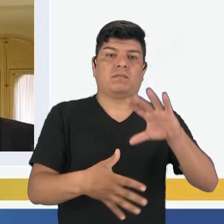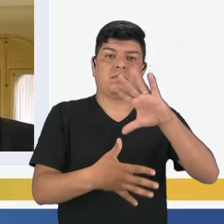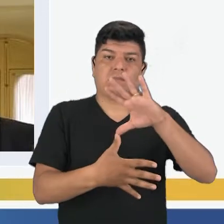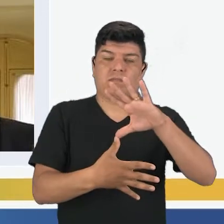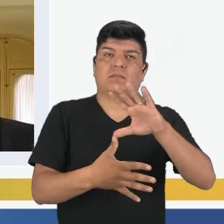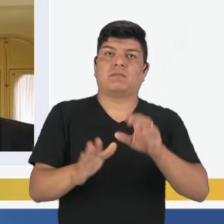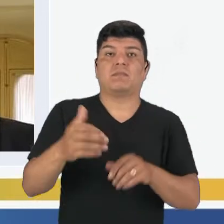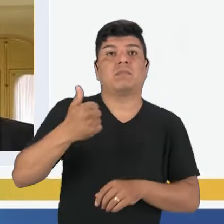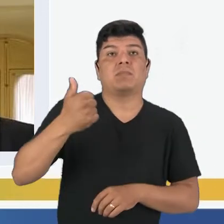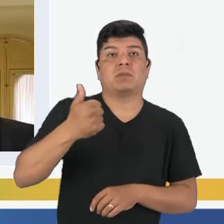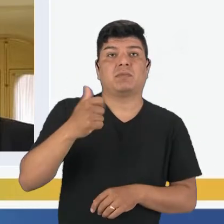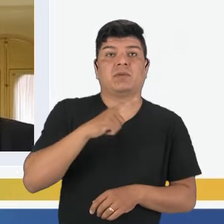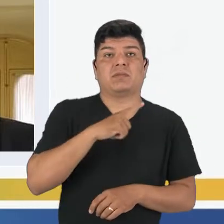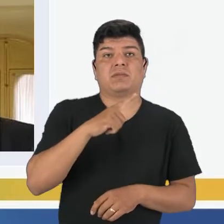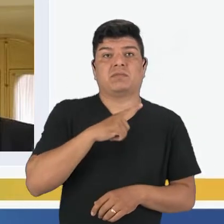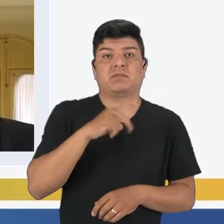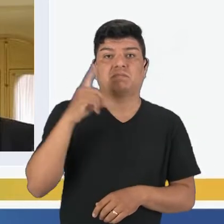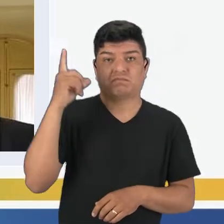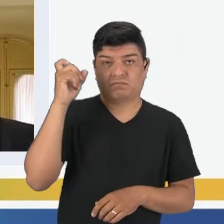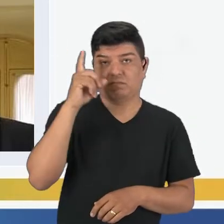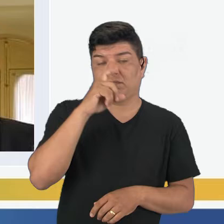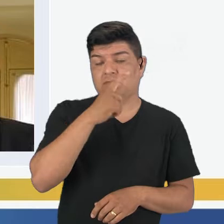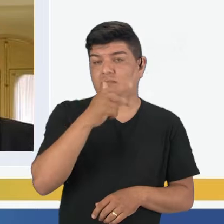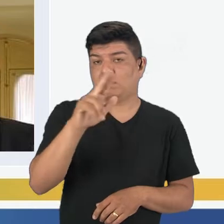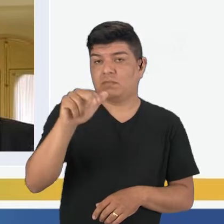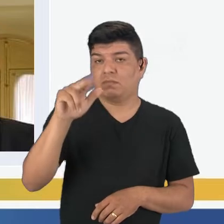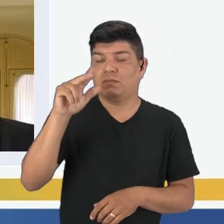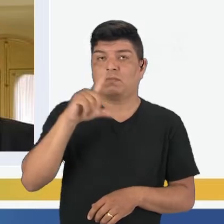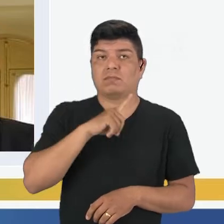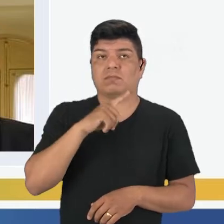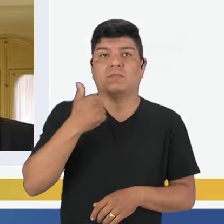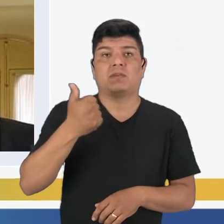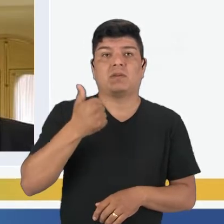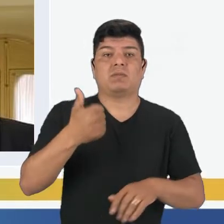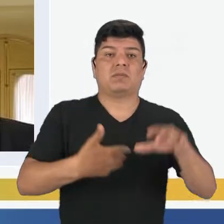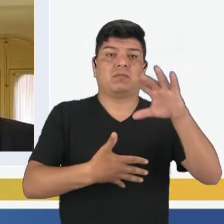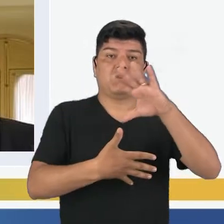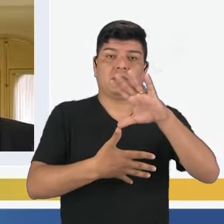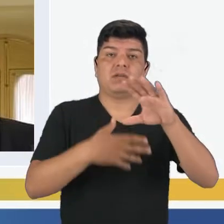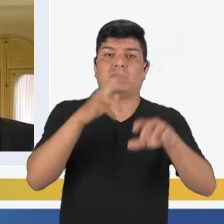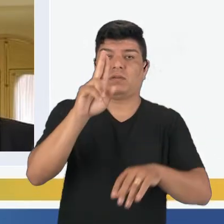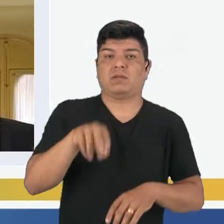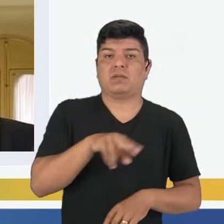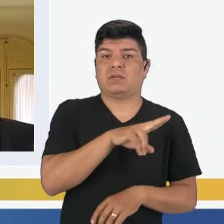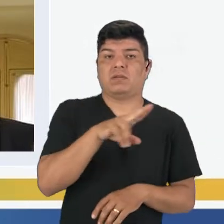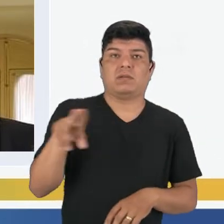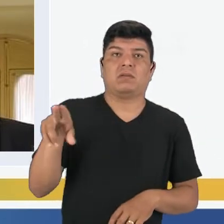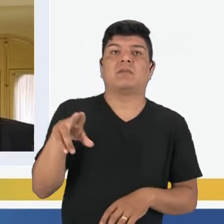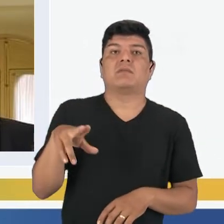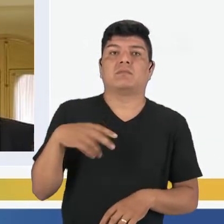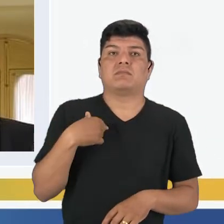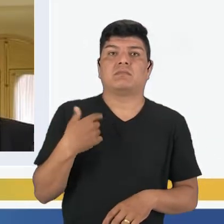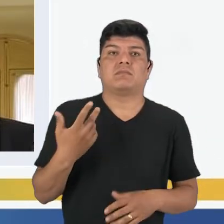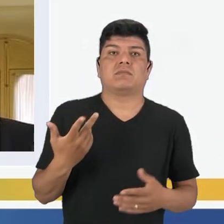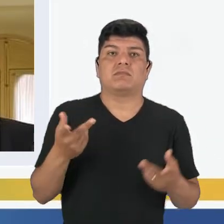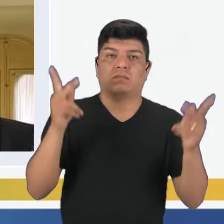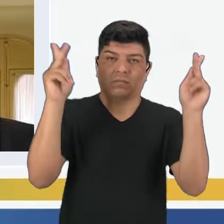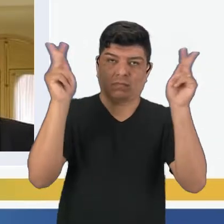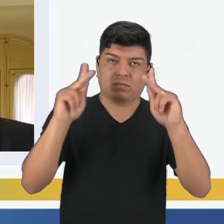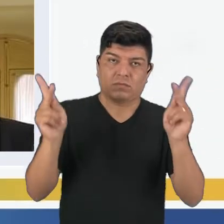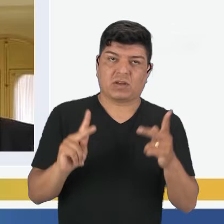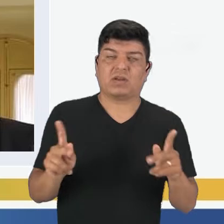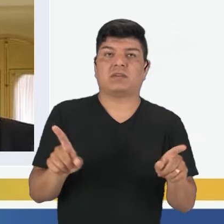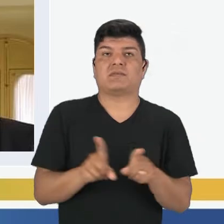é? É uma raridade, né? Ele é o primeiro Papa latino-americano, destaca-se por sua postura pacifista. Ele também